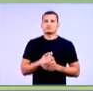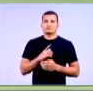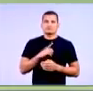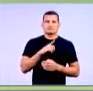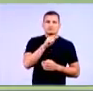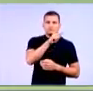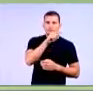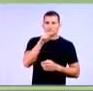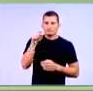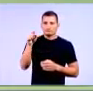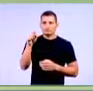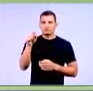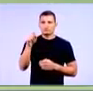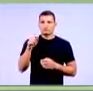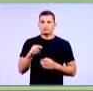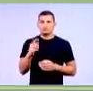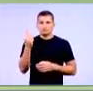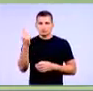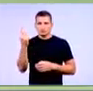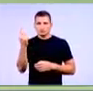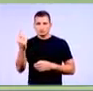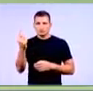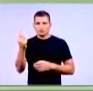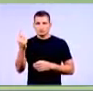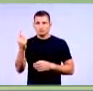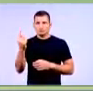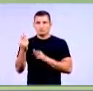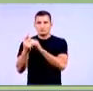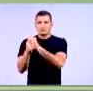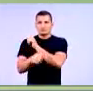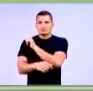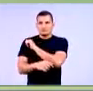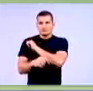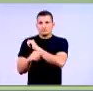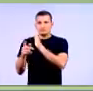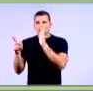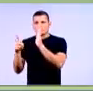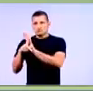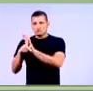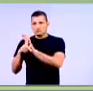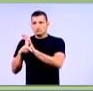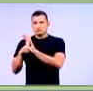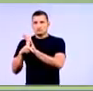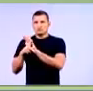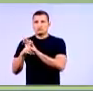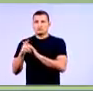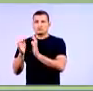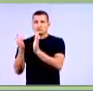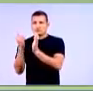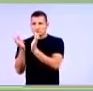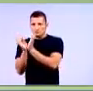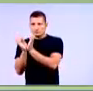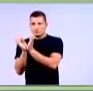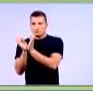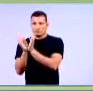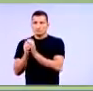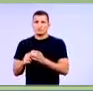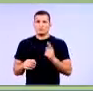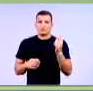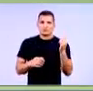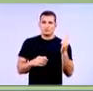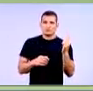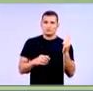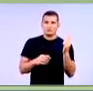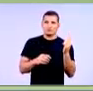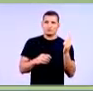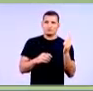ligação entre elas, onde um aluno pertence no máximo a uma turma. E uma turma pode ter vários